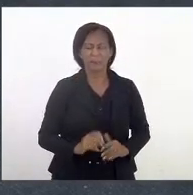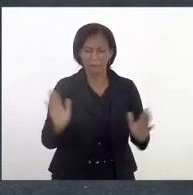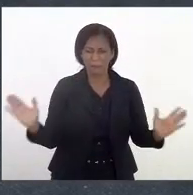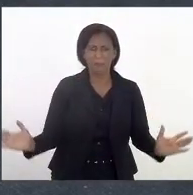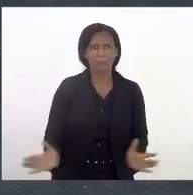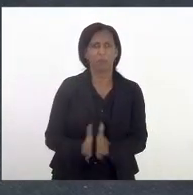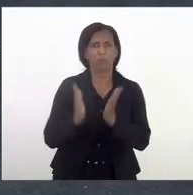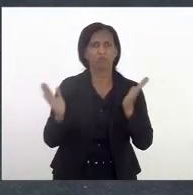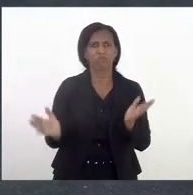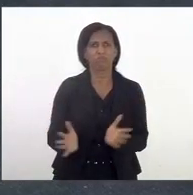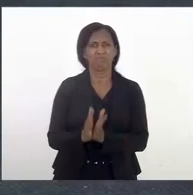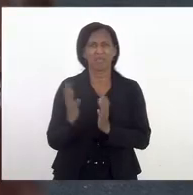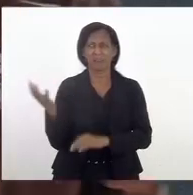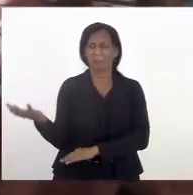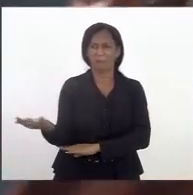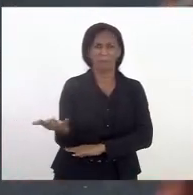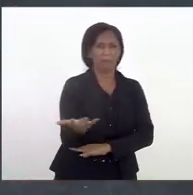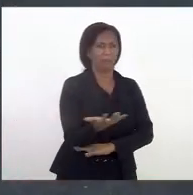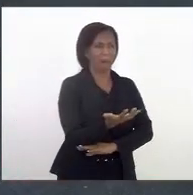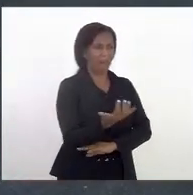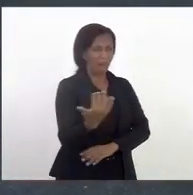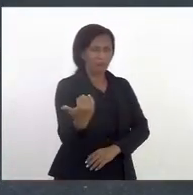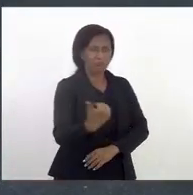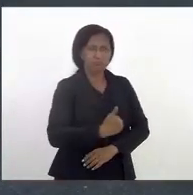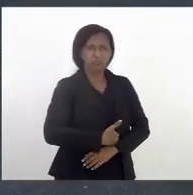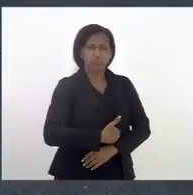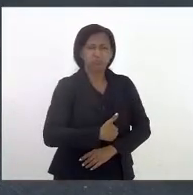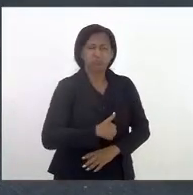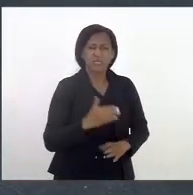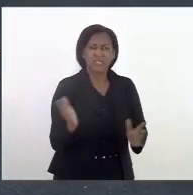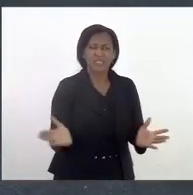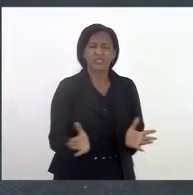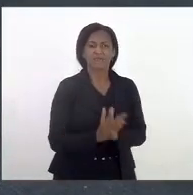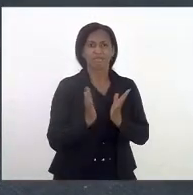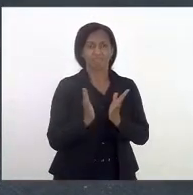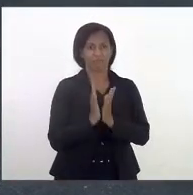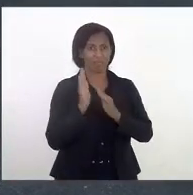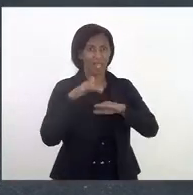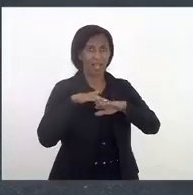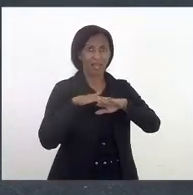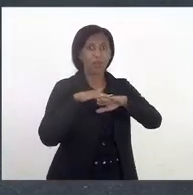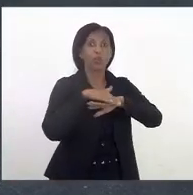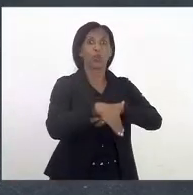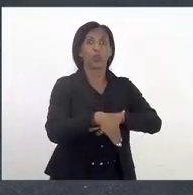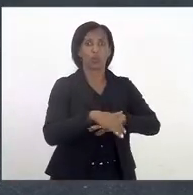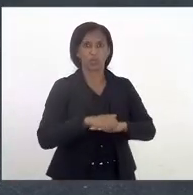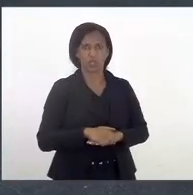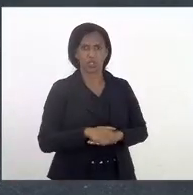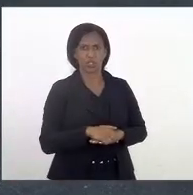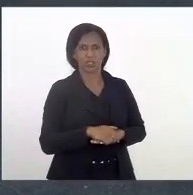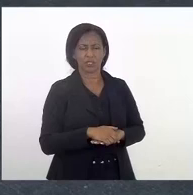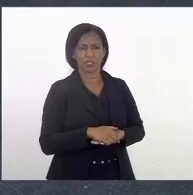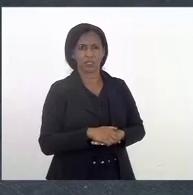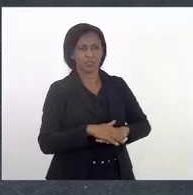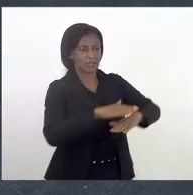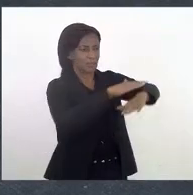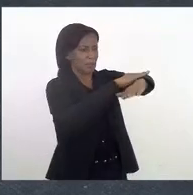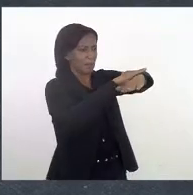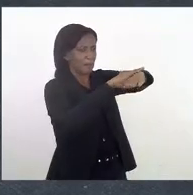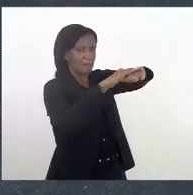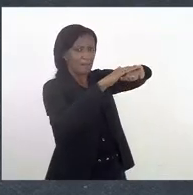miséria e degradação e Miséria à noite sua presidência debaixo das